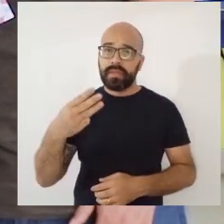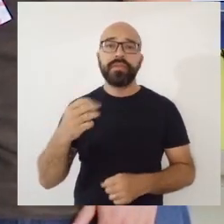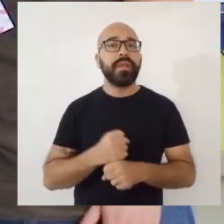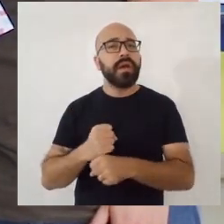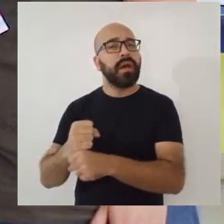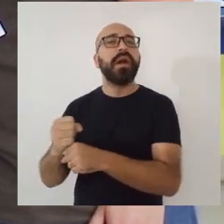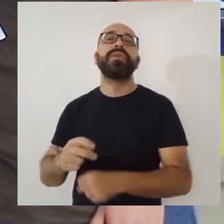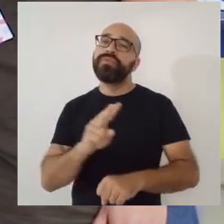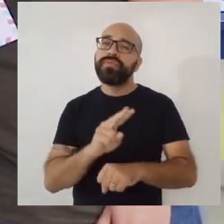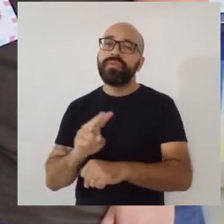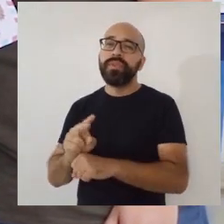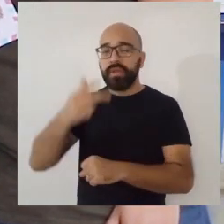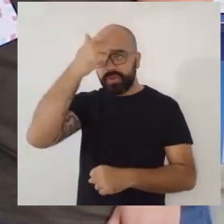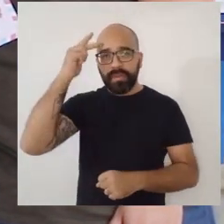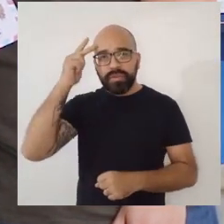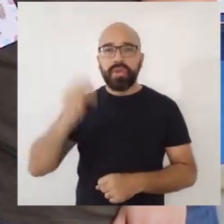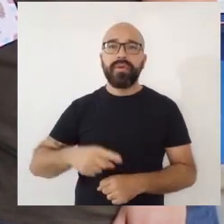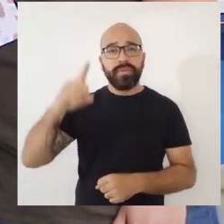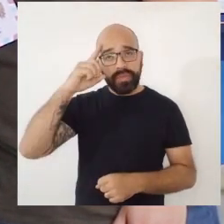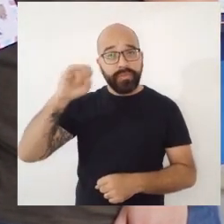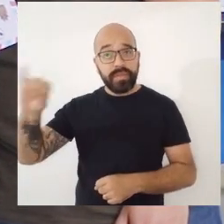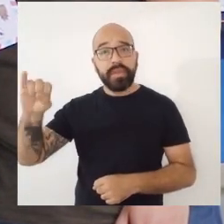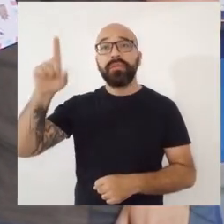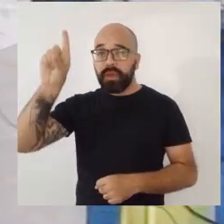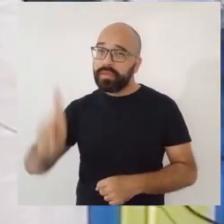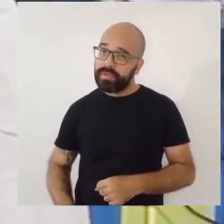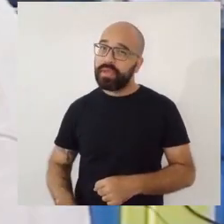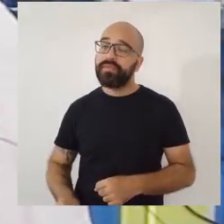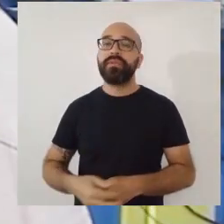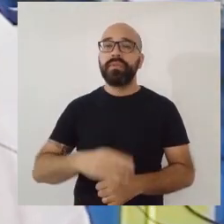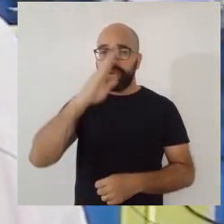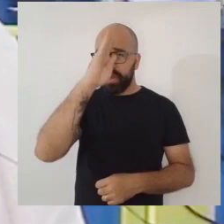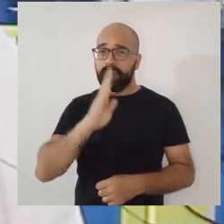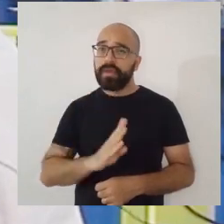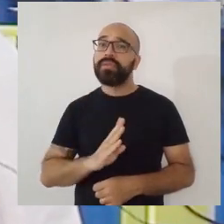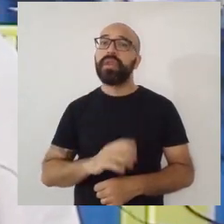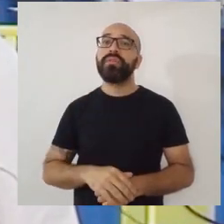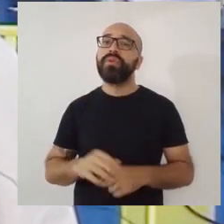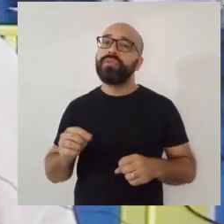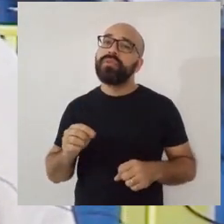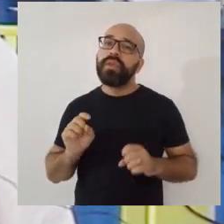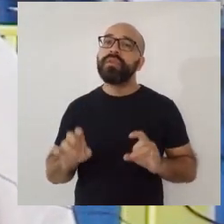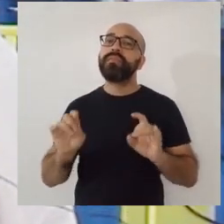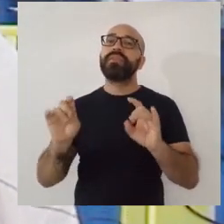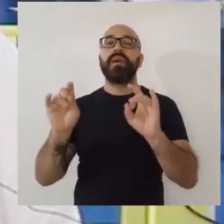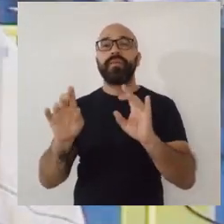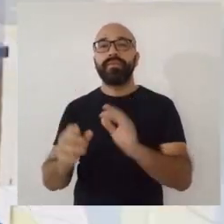deficiência intelectual e física de modo especializado e gratuito.